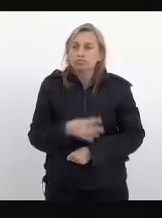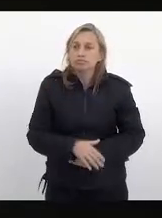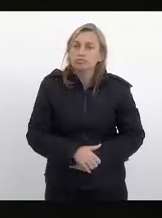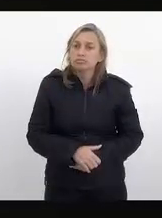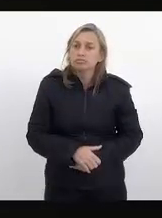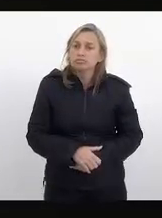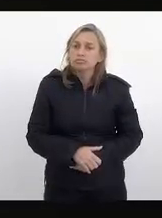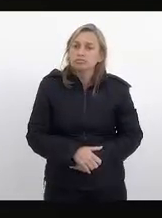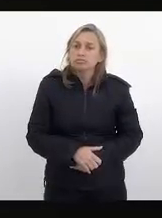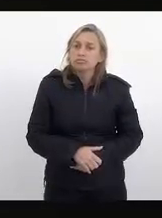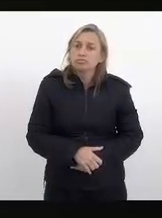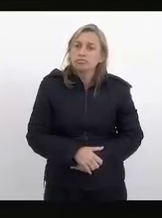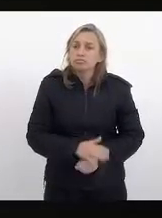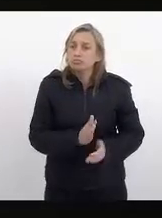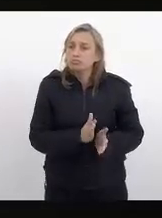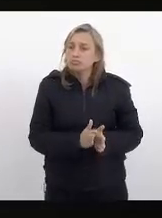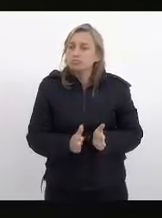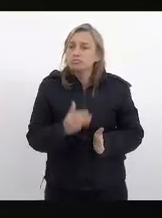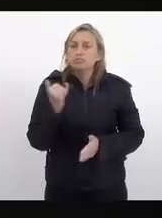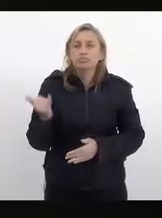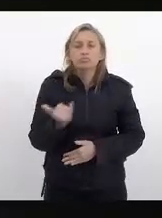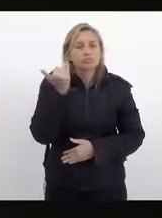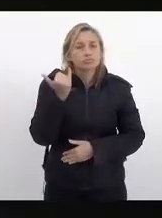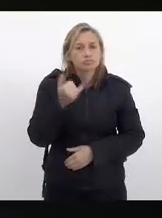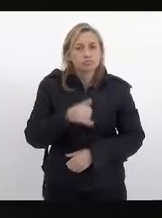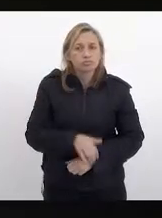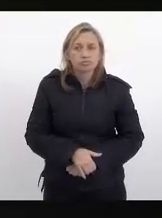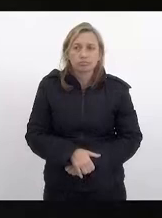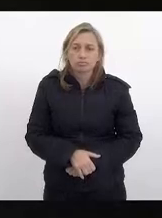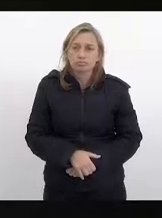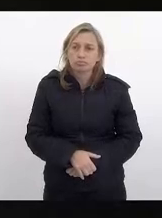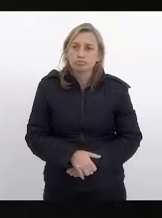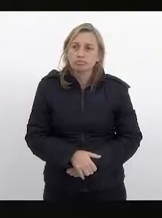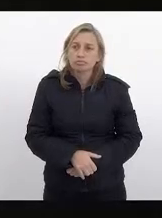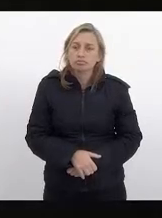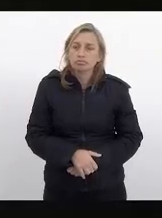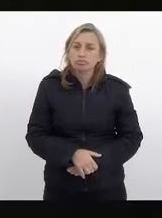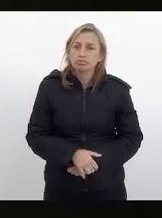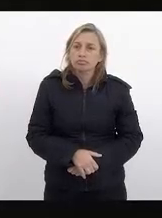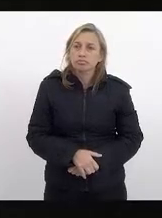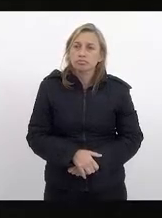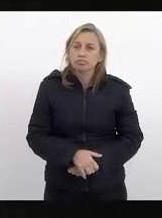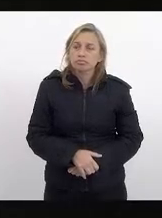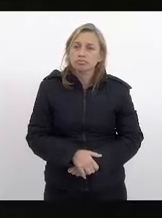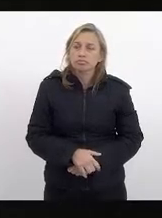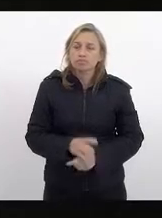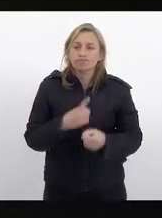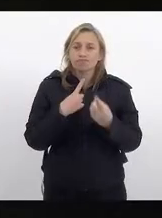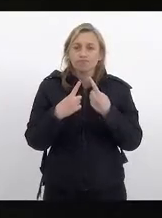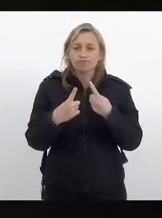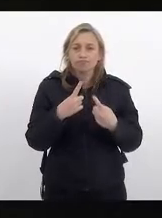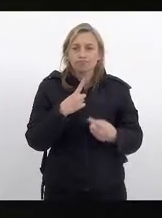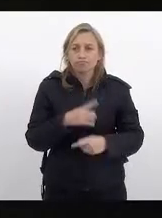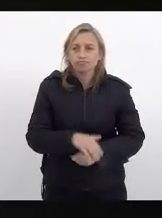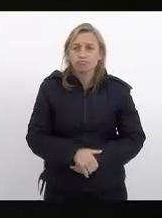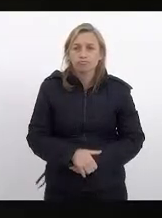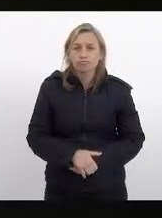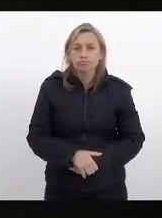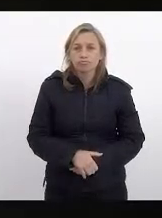um processo muito importante O que é o processo do debate